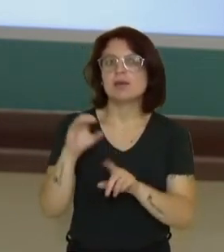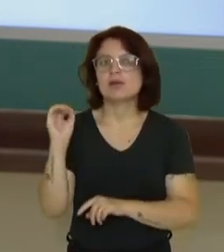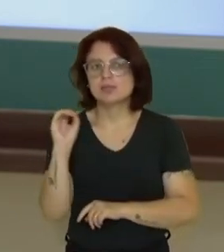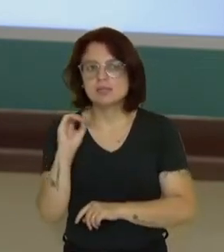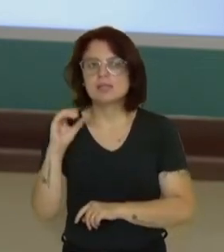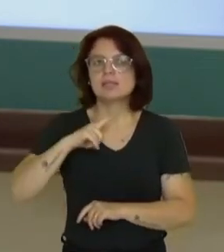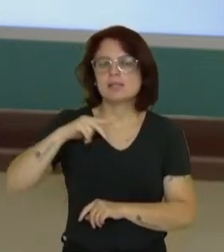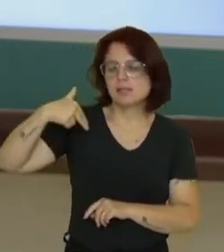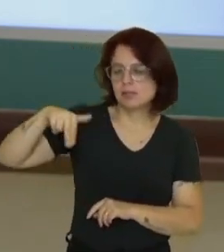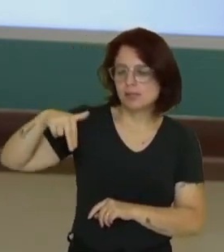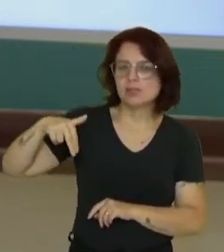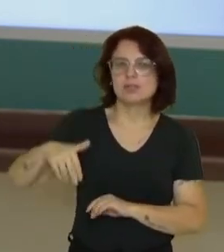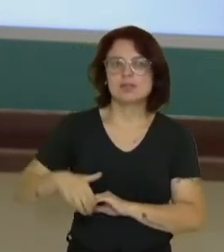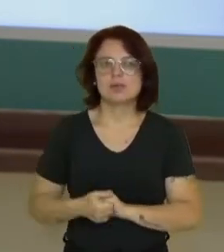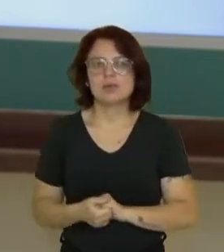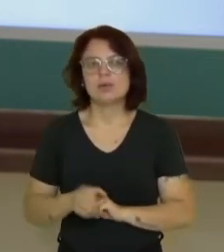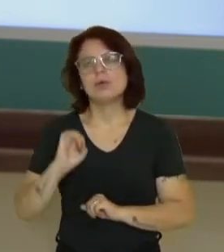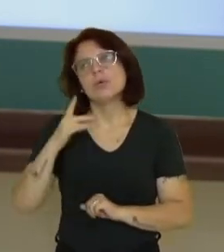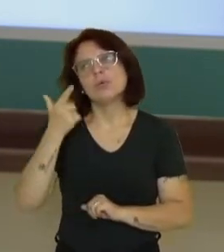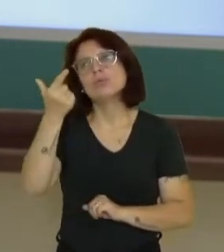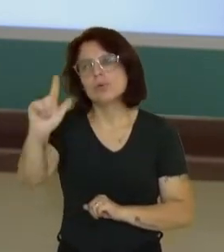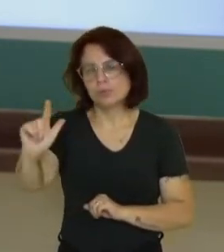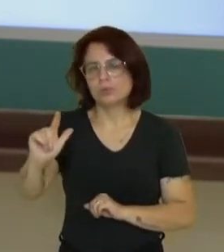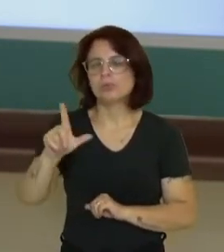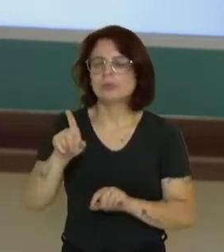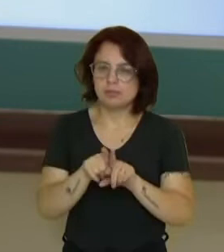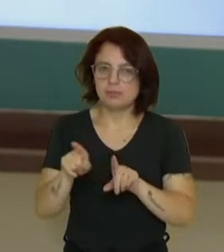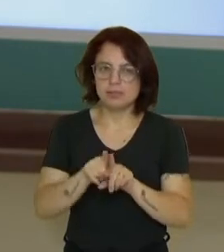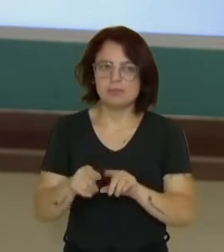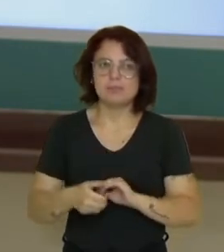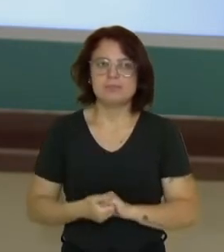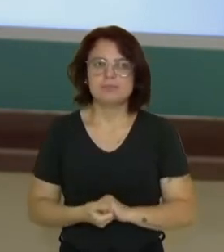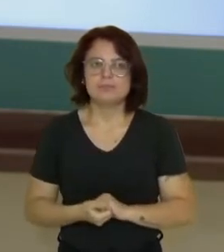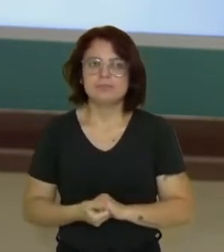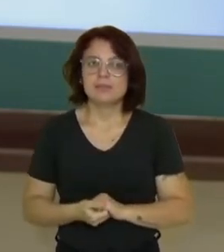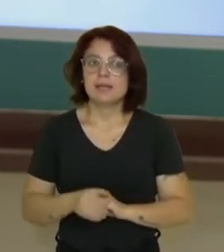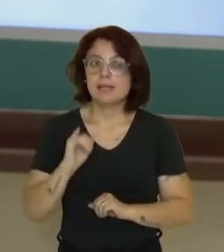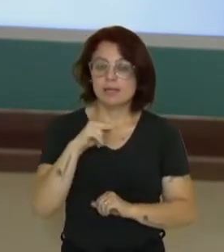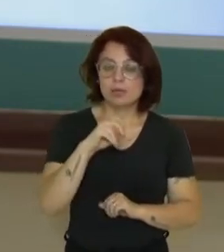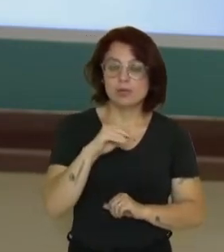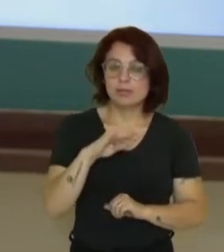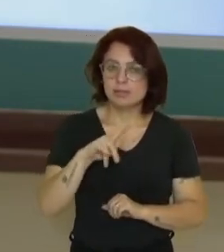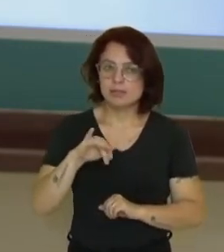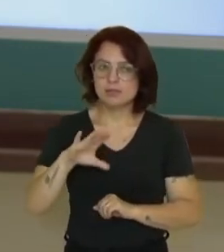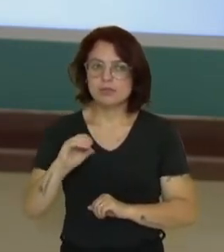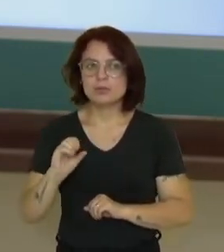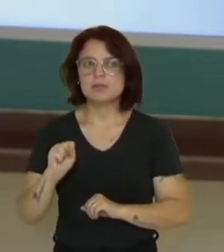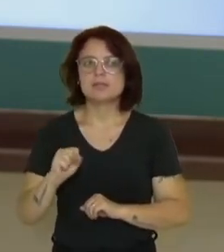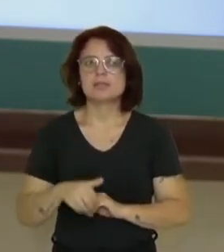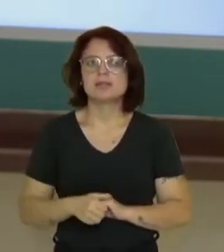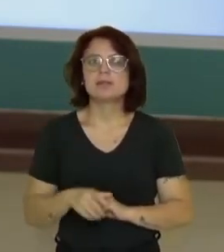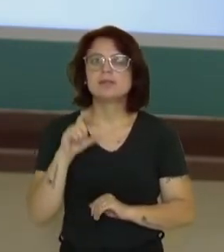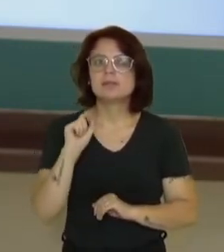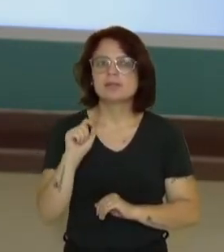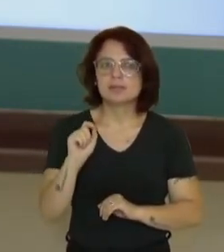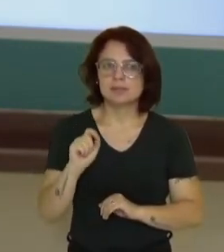e nitrogênio, ou então alguns outros poucos elementos químicos. Já os inorgânicos,